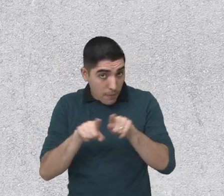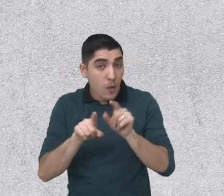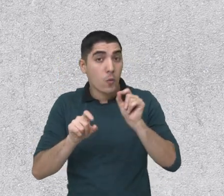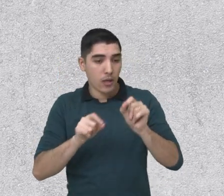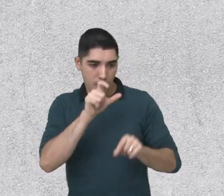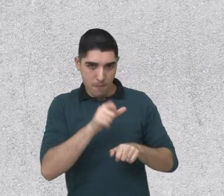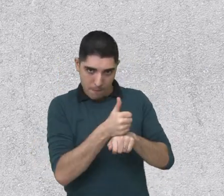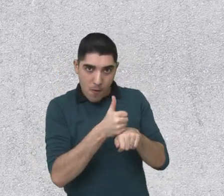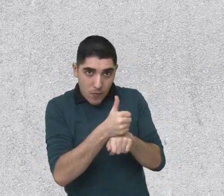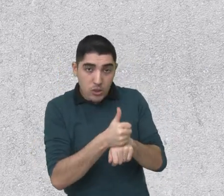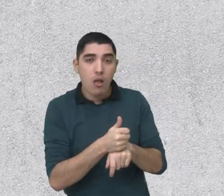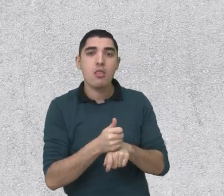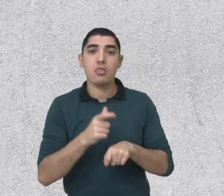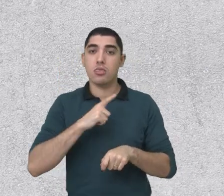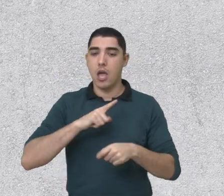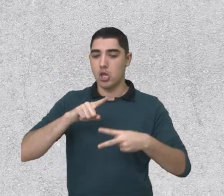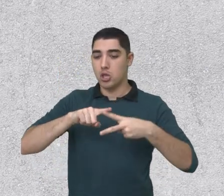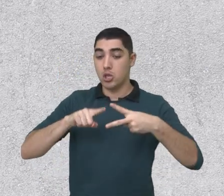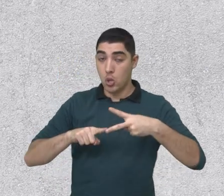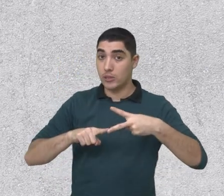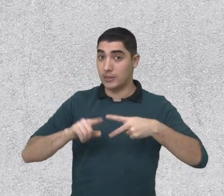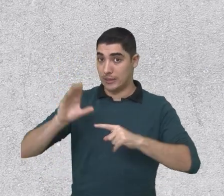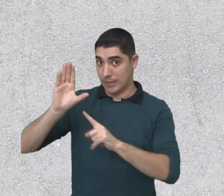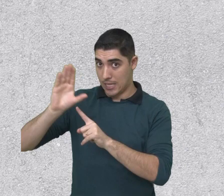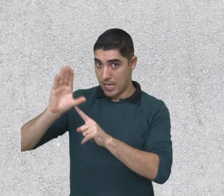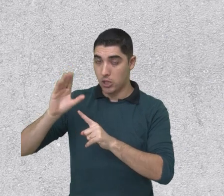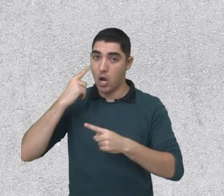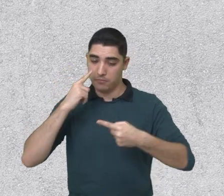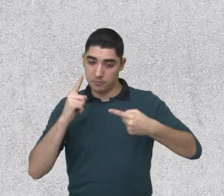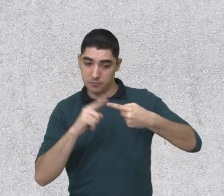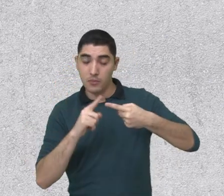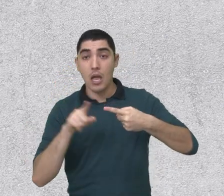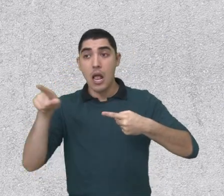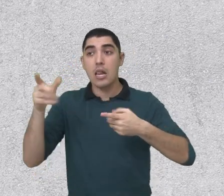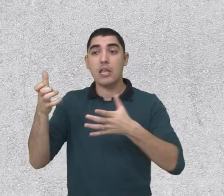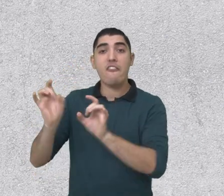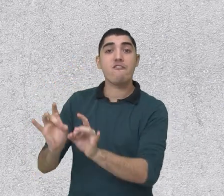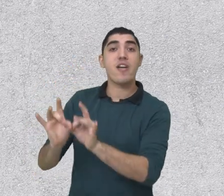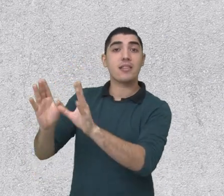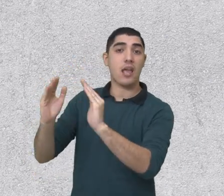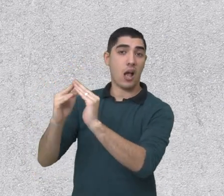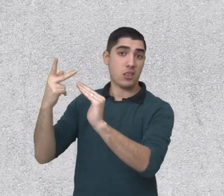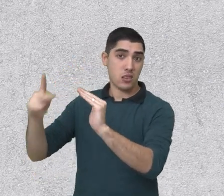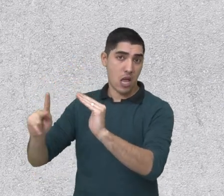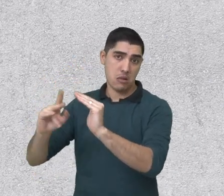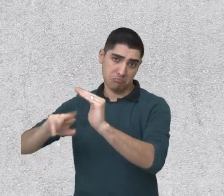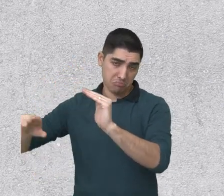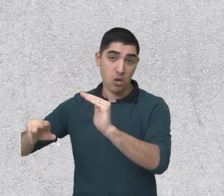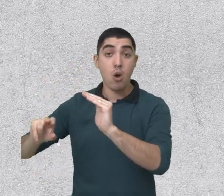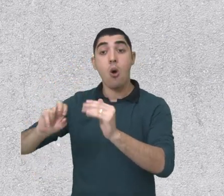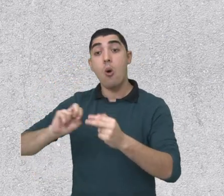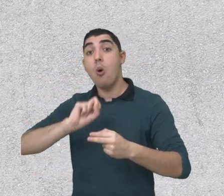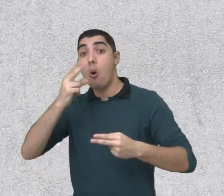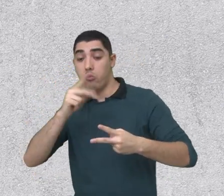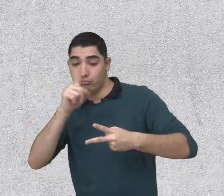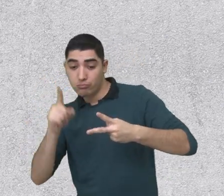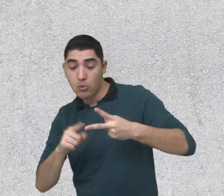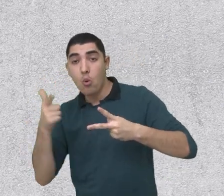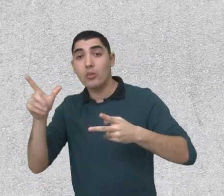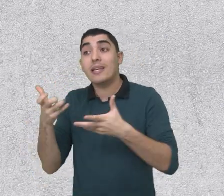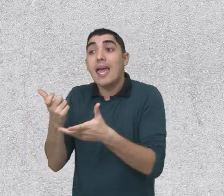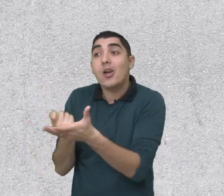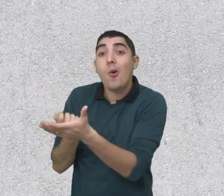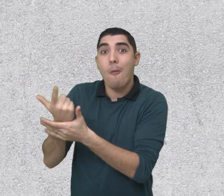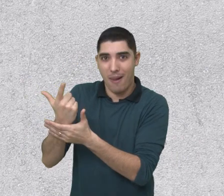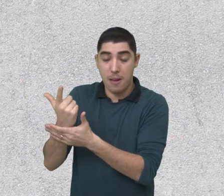bom lembrar que corretores de imóveis podem ter dois tipos de cliente. Aquele que quer vender o seu imóvel e o que está à procura de comprá-lo. Seja